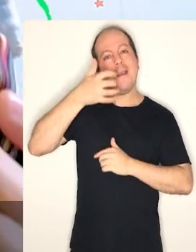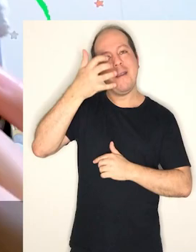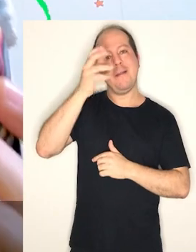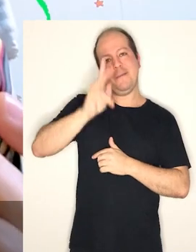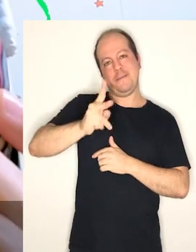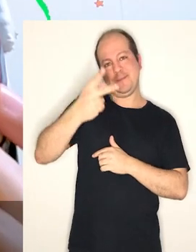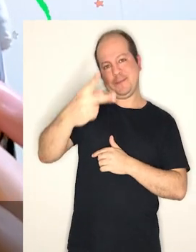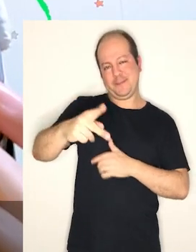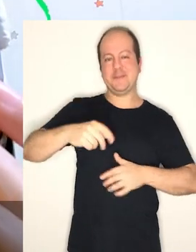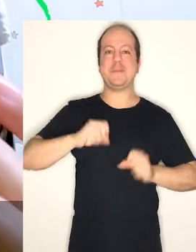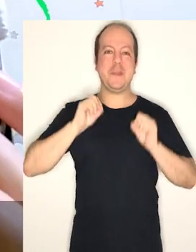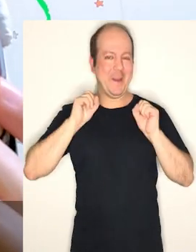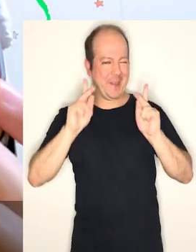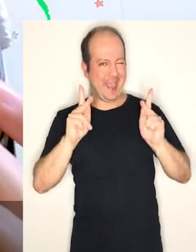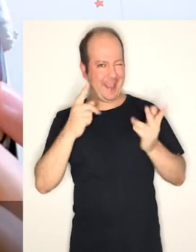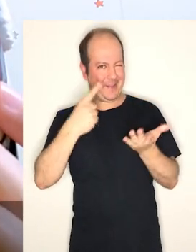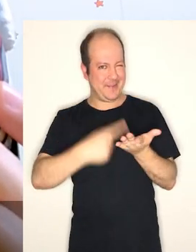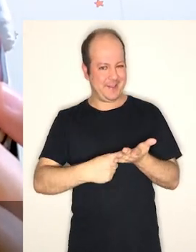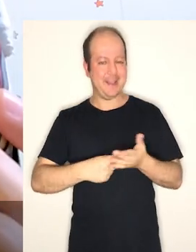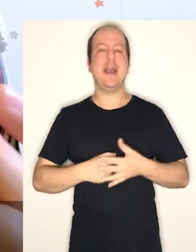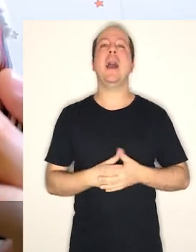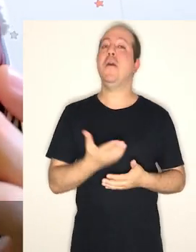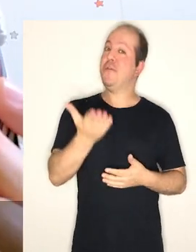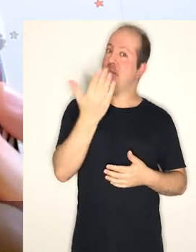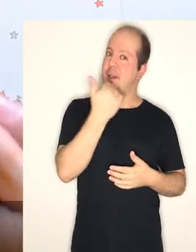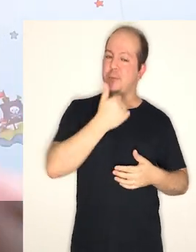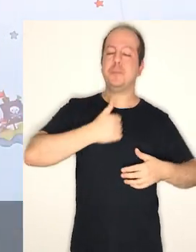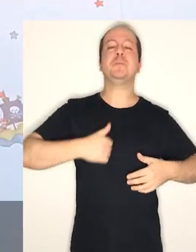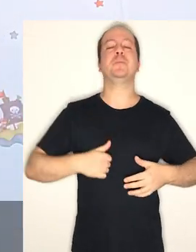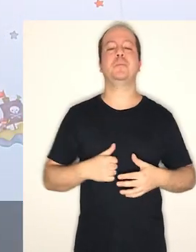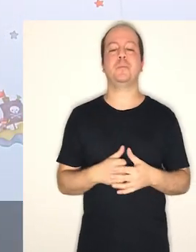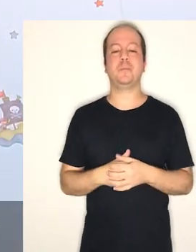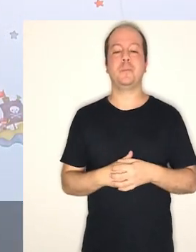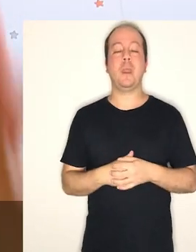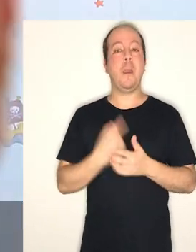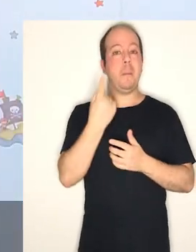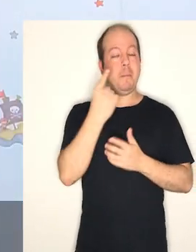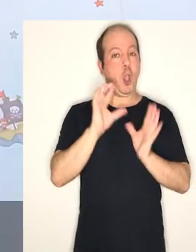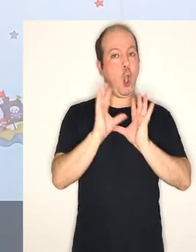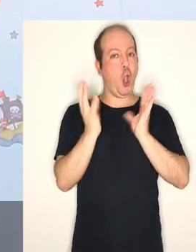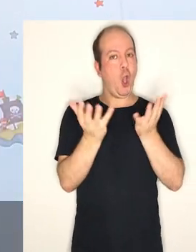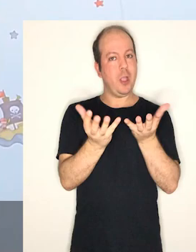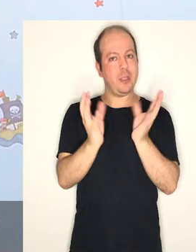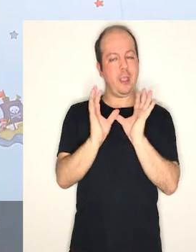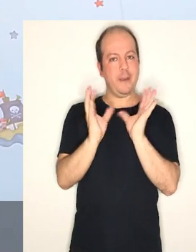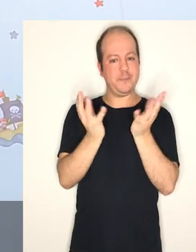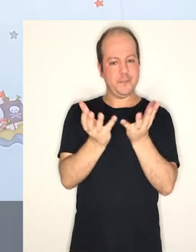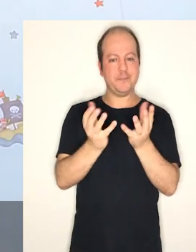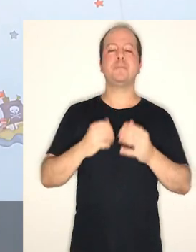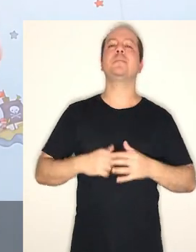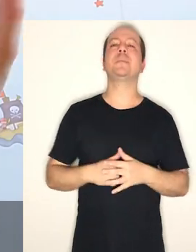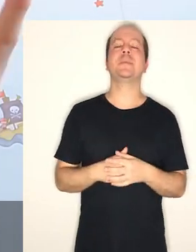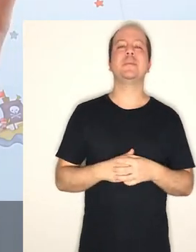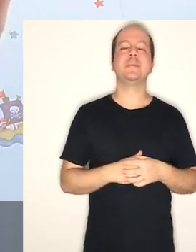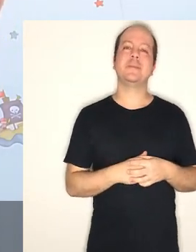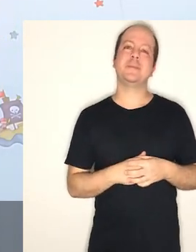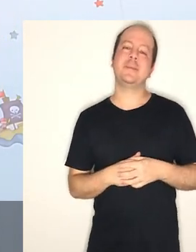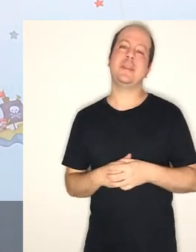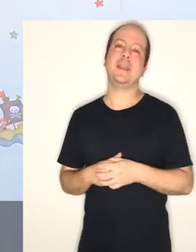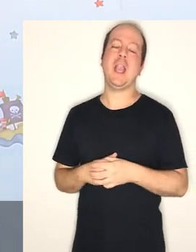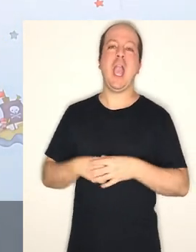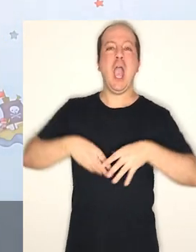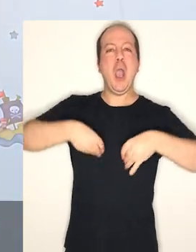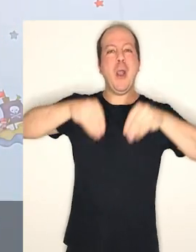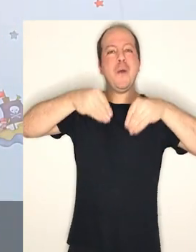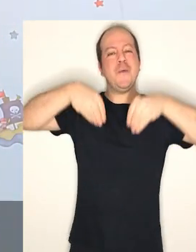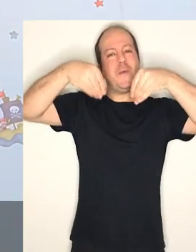hora dela cantar, tá bom? Então vamos lá, ó. A roda.